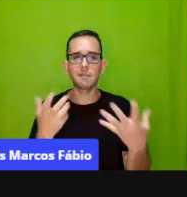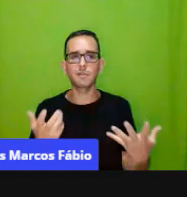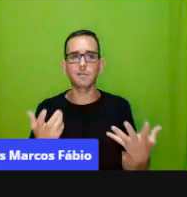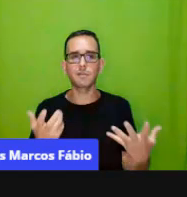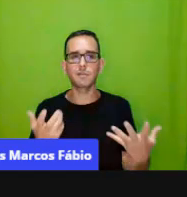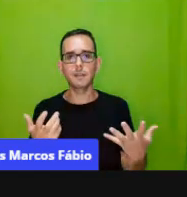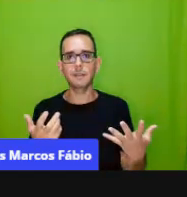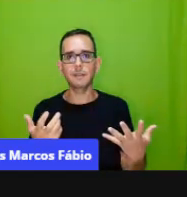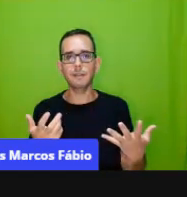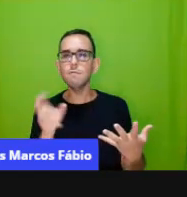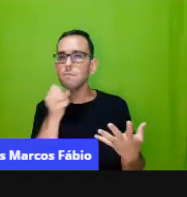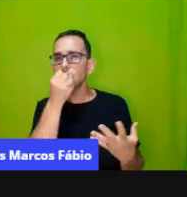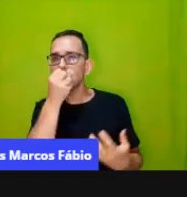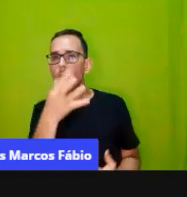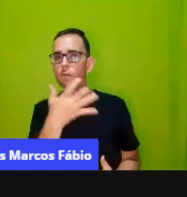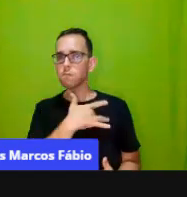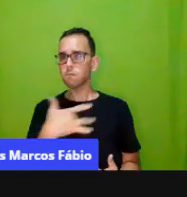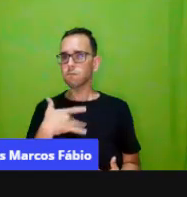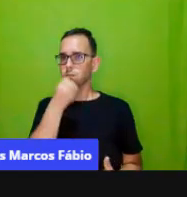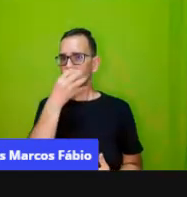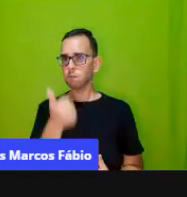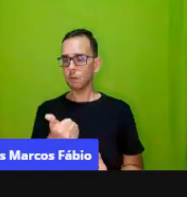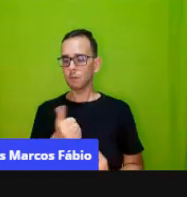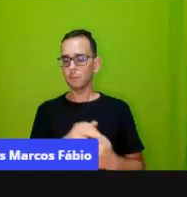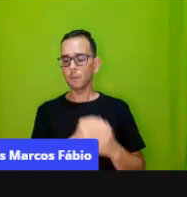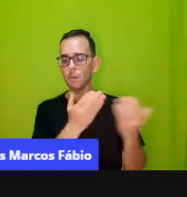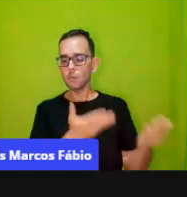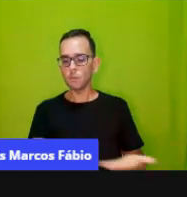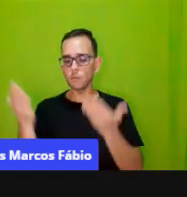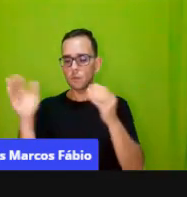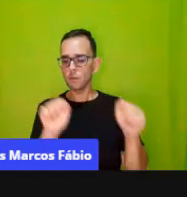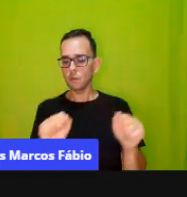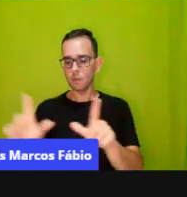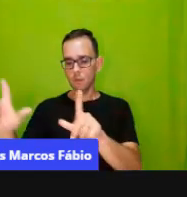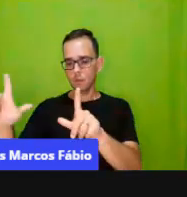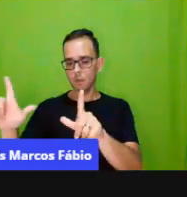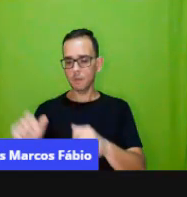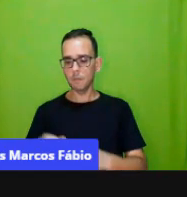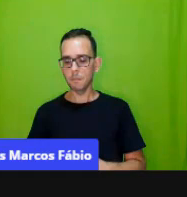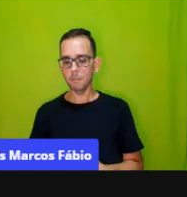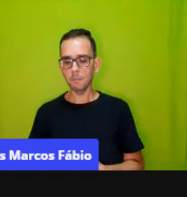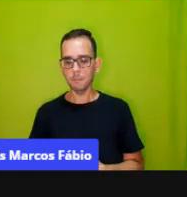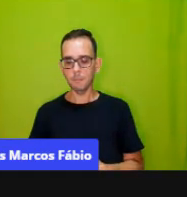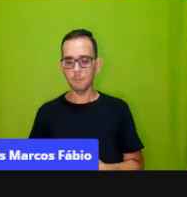mais positivo de nutrição. O próximo, por favor.